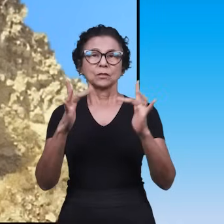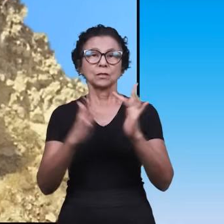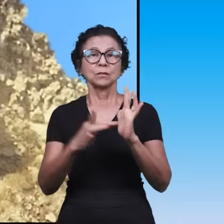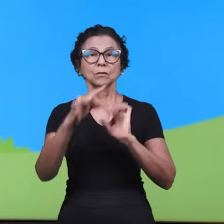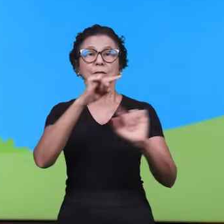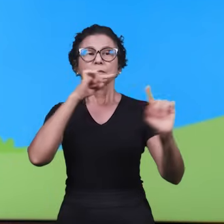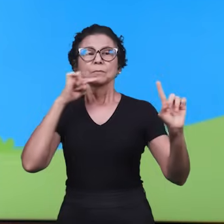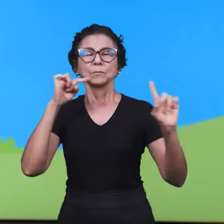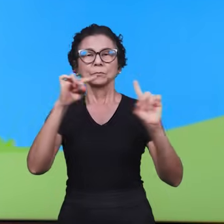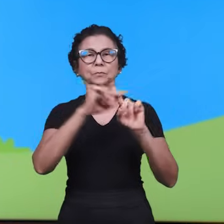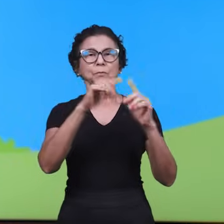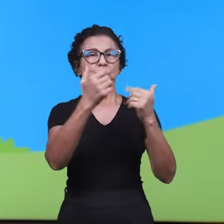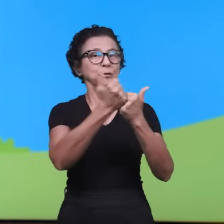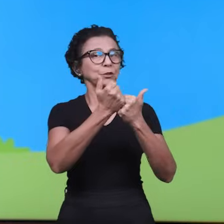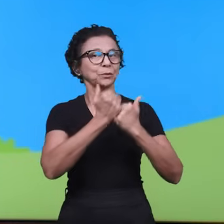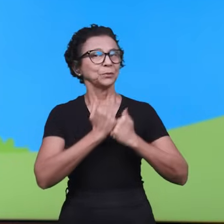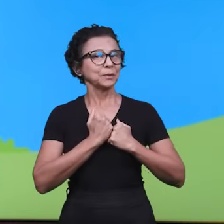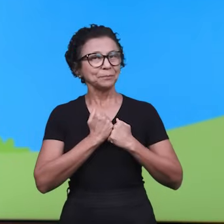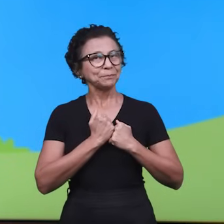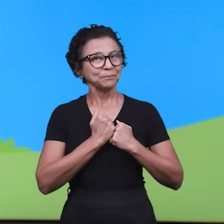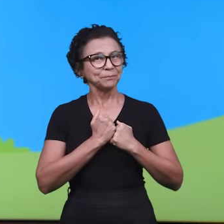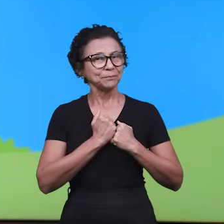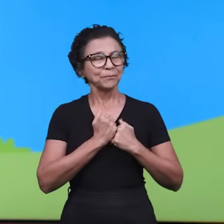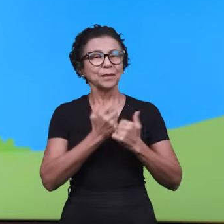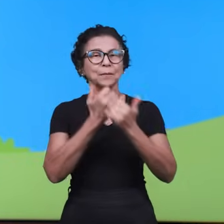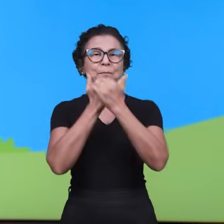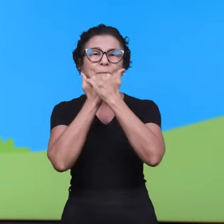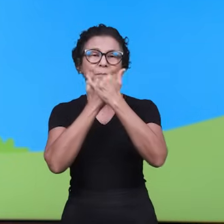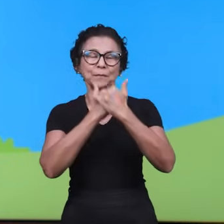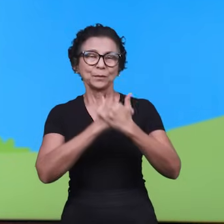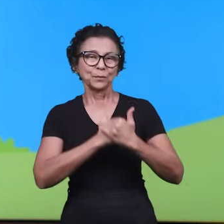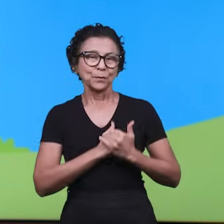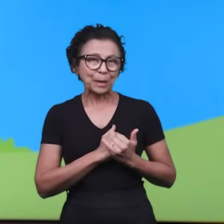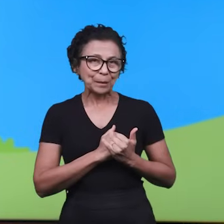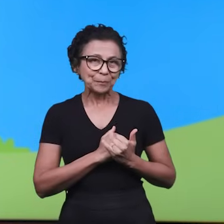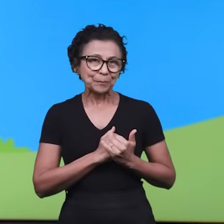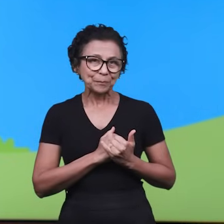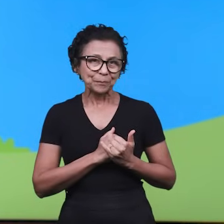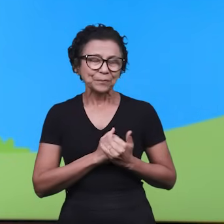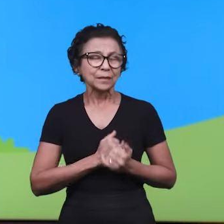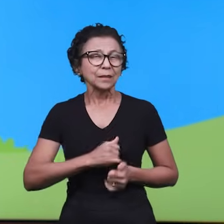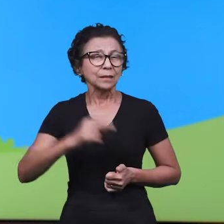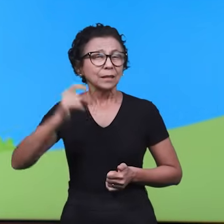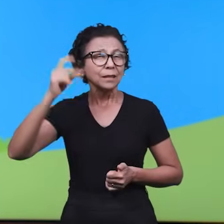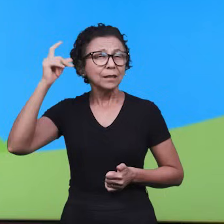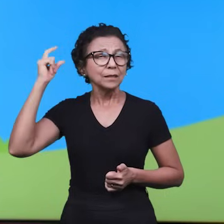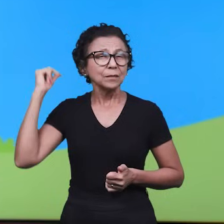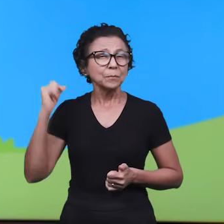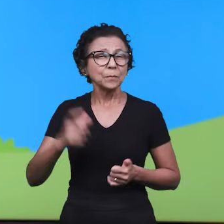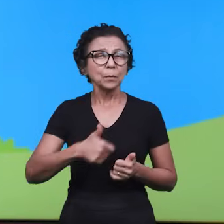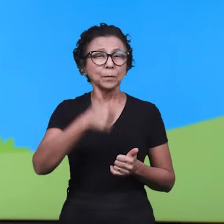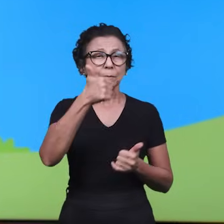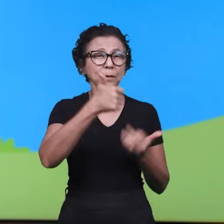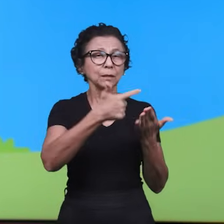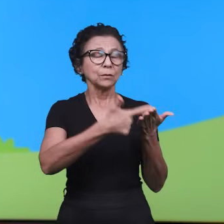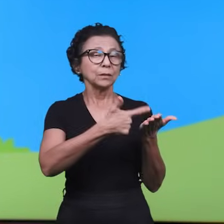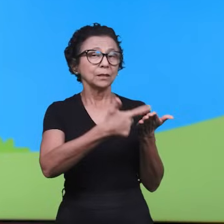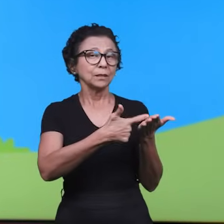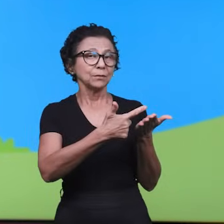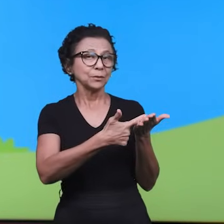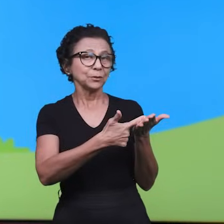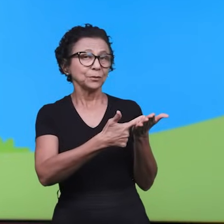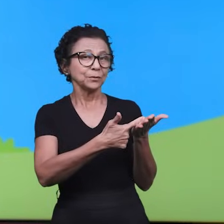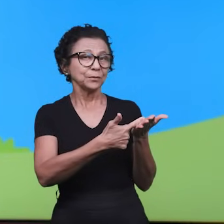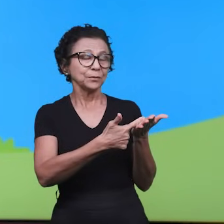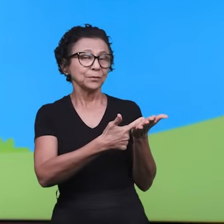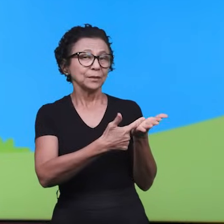do mundo. Ele é o nosso Salvador. Então, desde o primeiro livro da Bíblia, desde o Gênesis, o principal objetivo